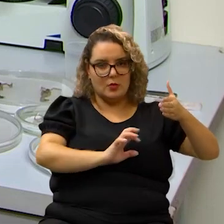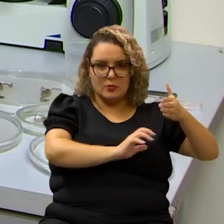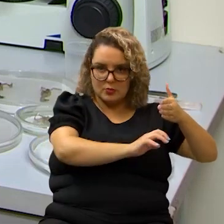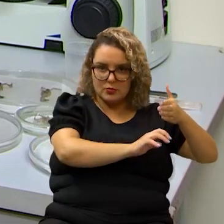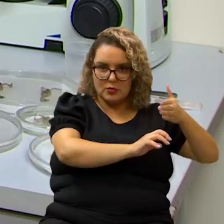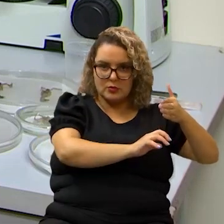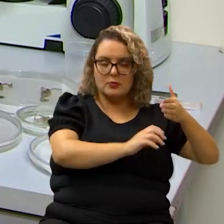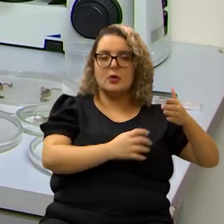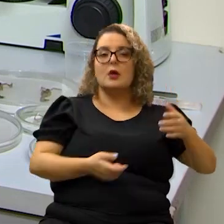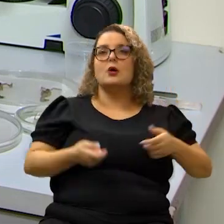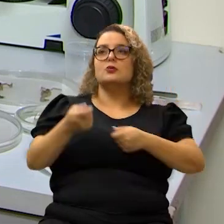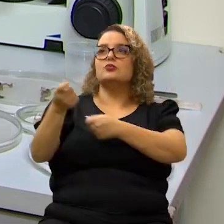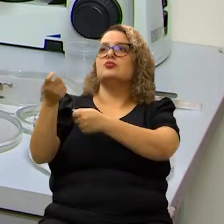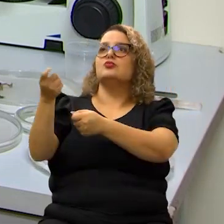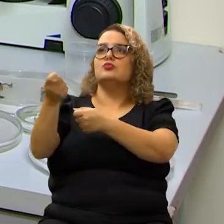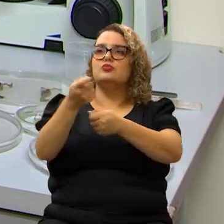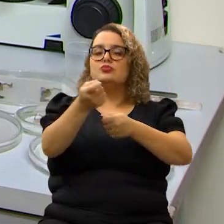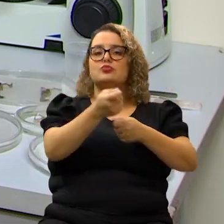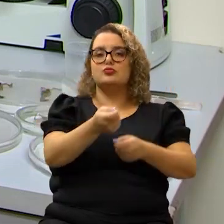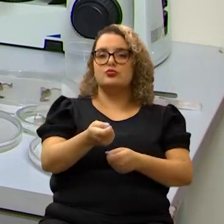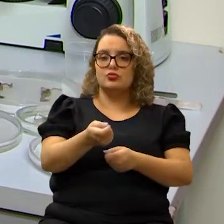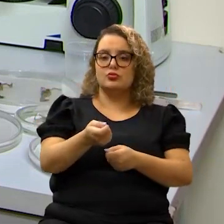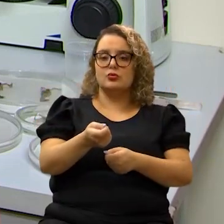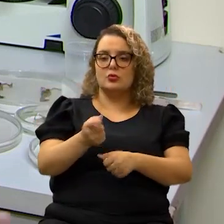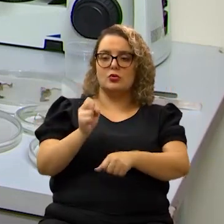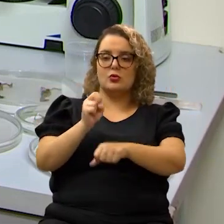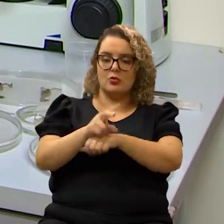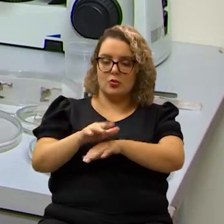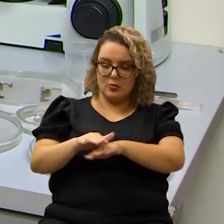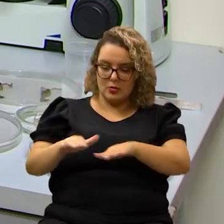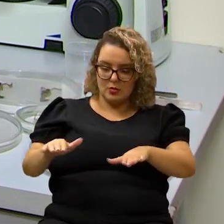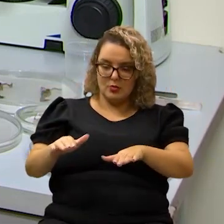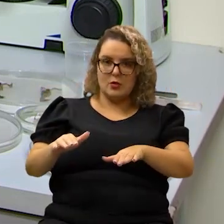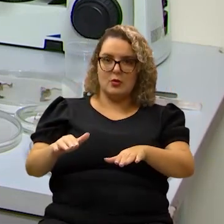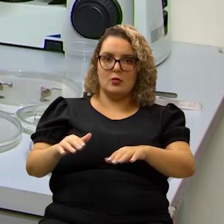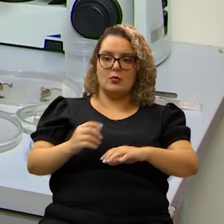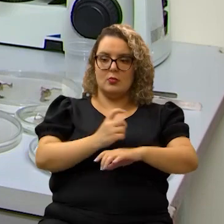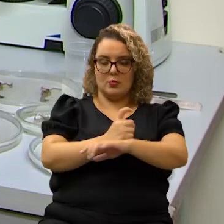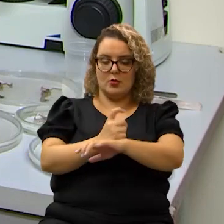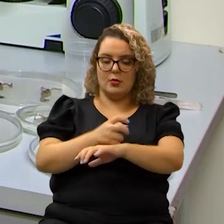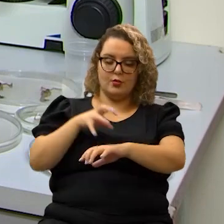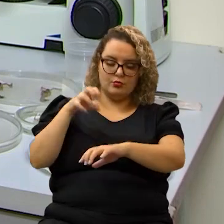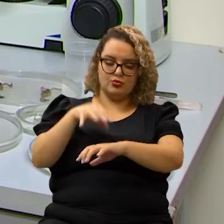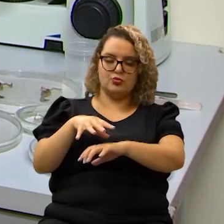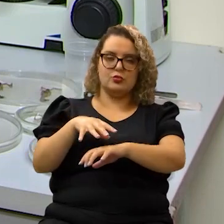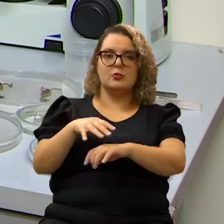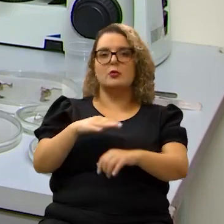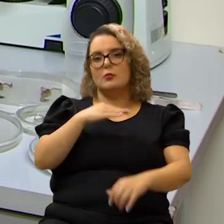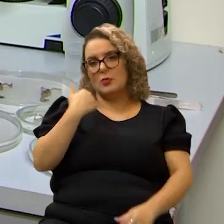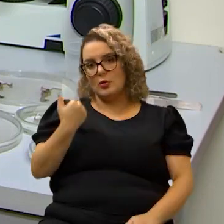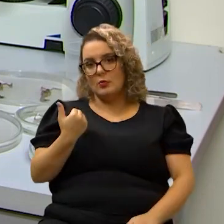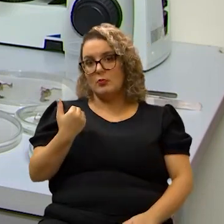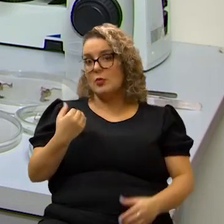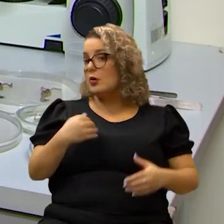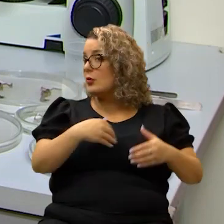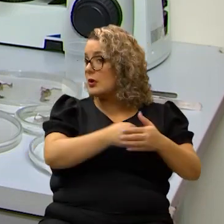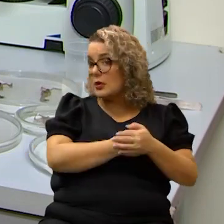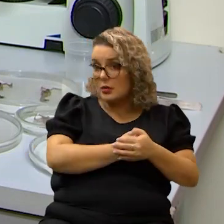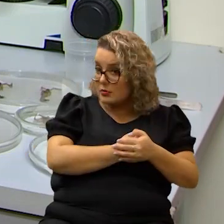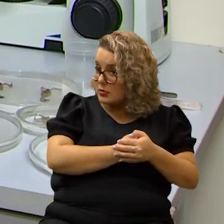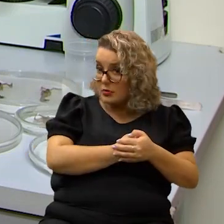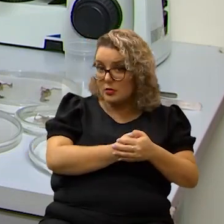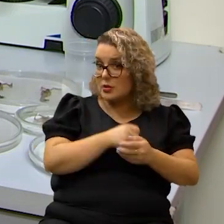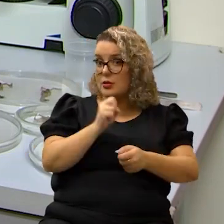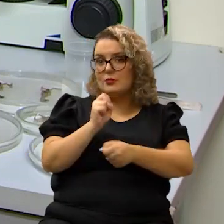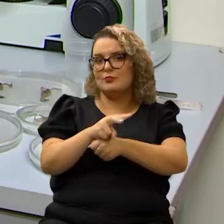algum buraquinho na parede, ele vai estar intocado. A gente passa o veneno, o veneno que pegar em cima do escorpião, aquele escorpião vai